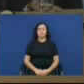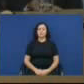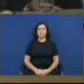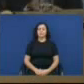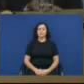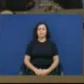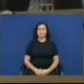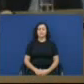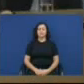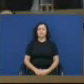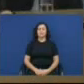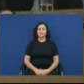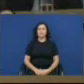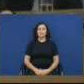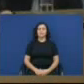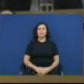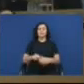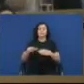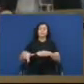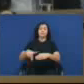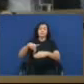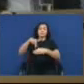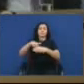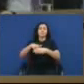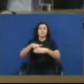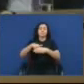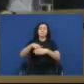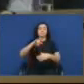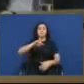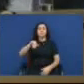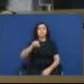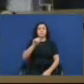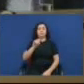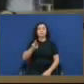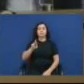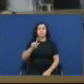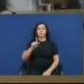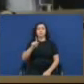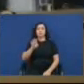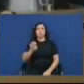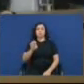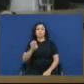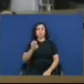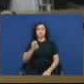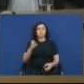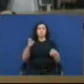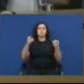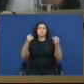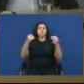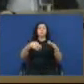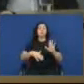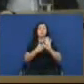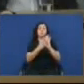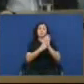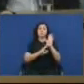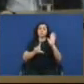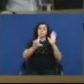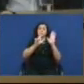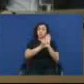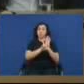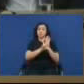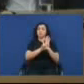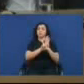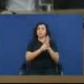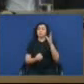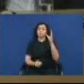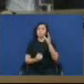Pela ordem, a presidência concederá a tribuna ao senhor Jorge Matheus Rodrigues, que discorrerá sobre o projeto de lei que